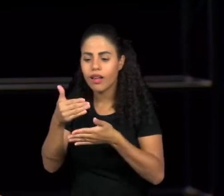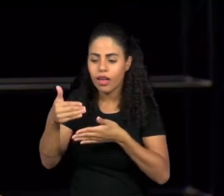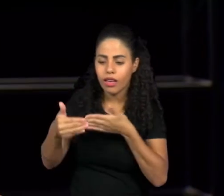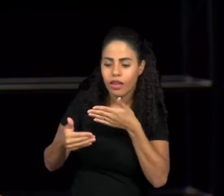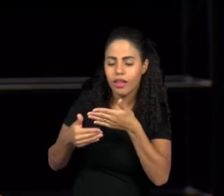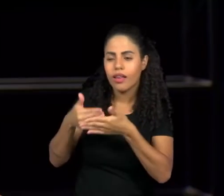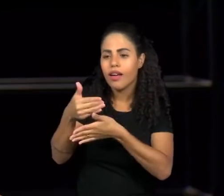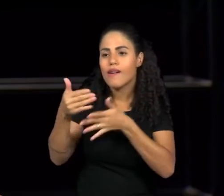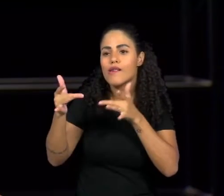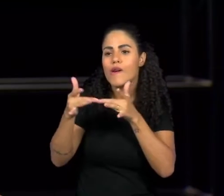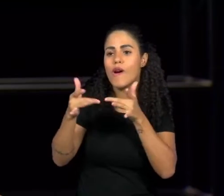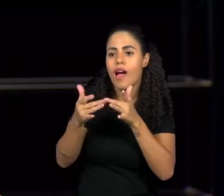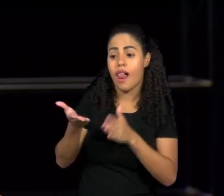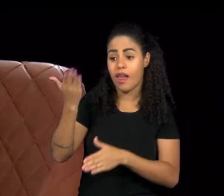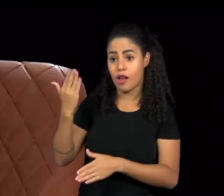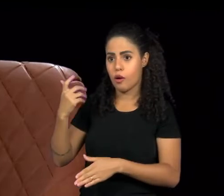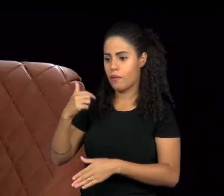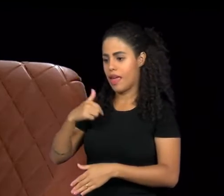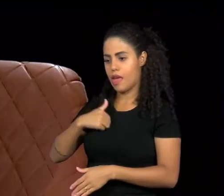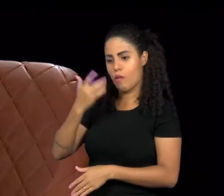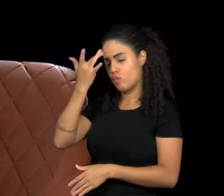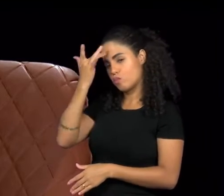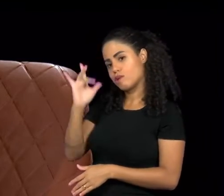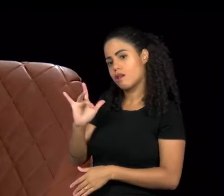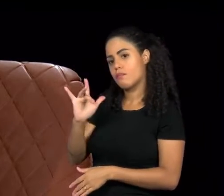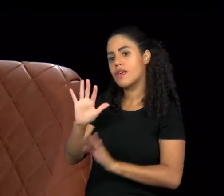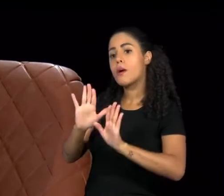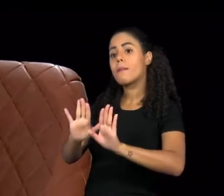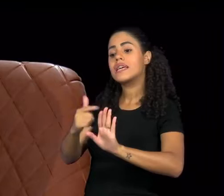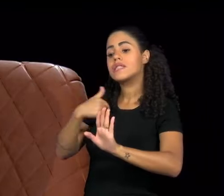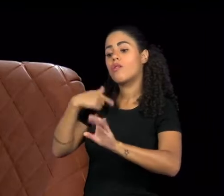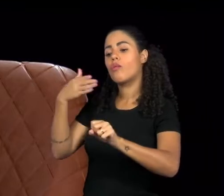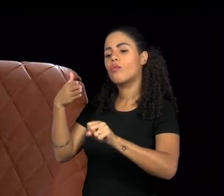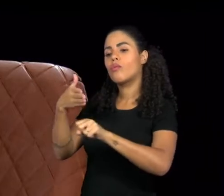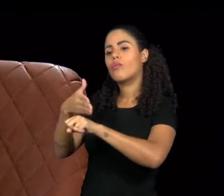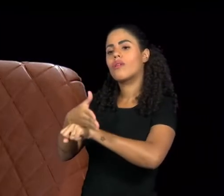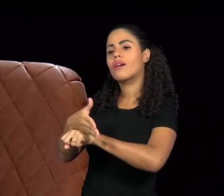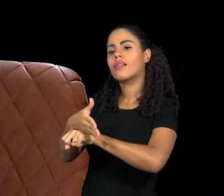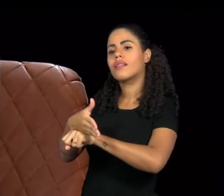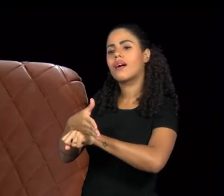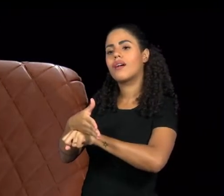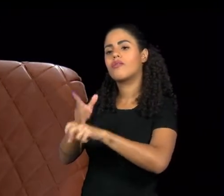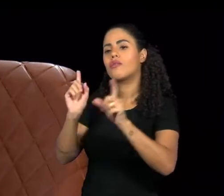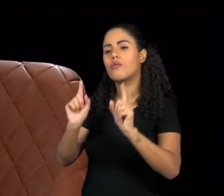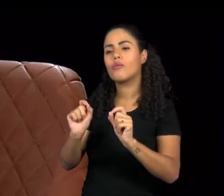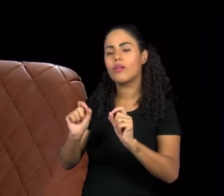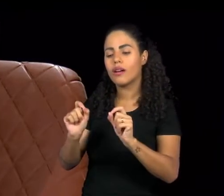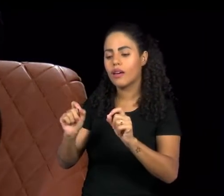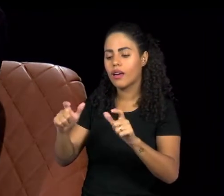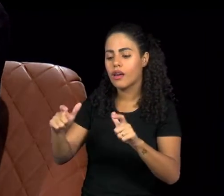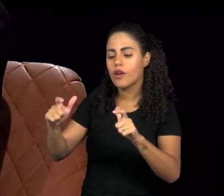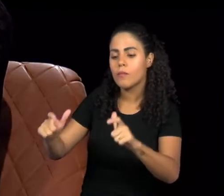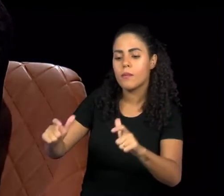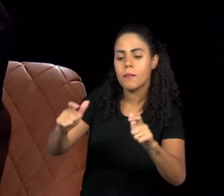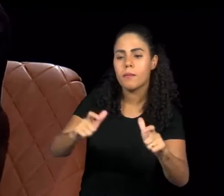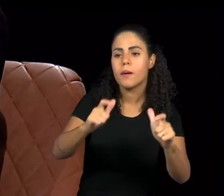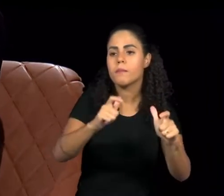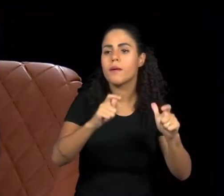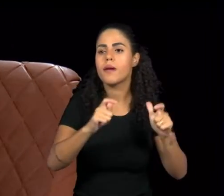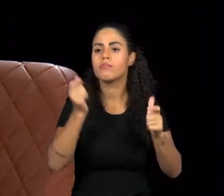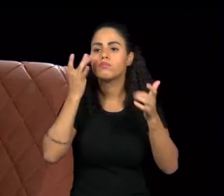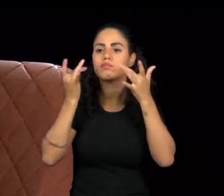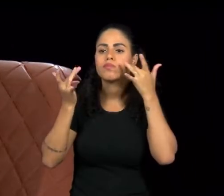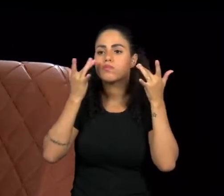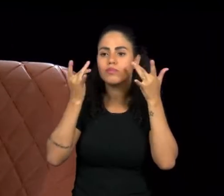naquela época, embora eu não soubesse, frequentavam ainda os espetáculos da EAD,